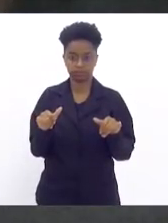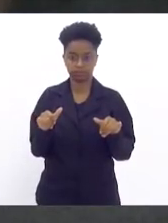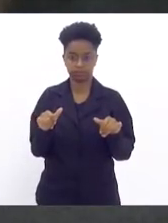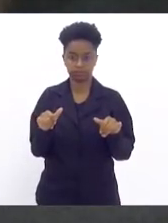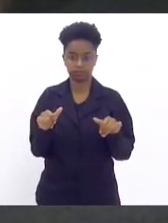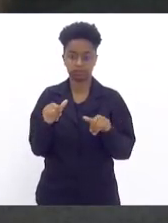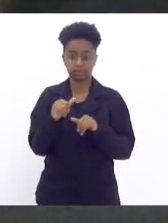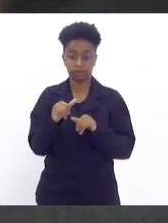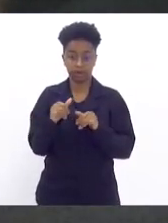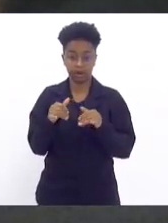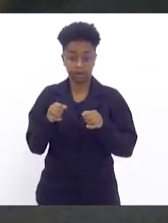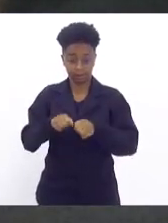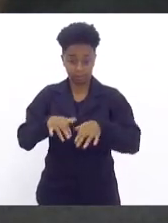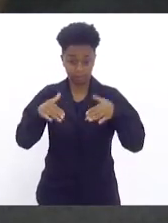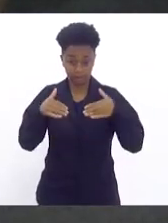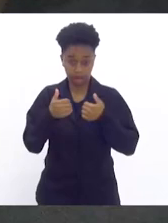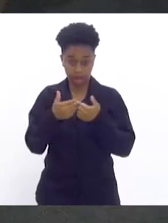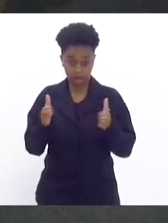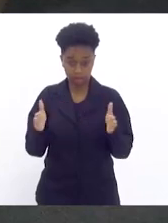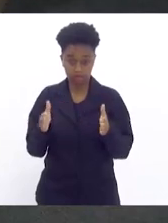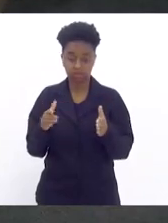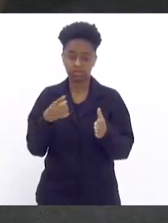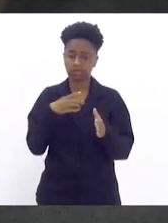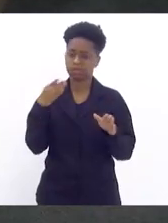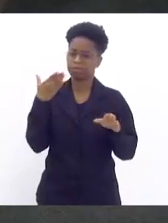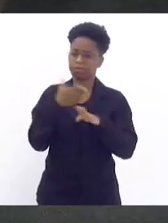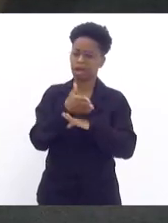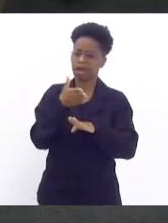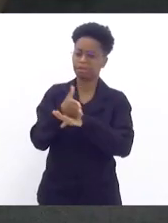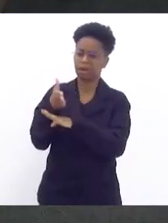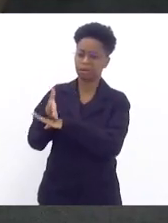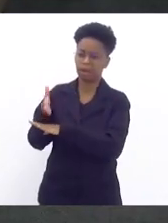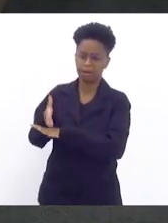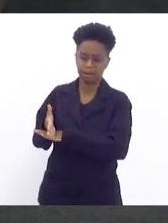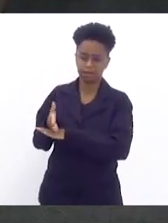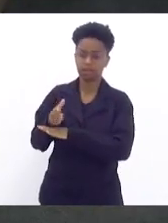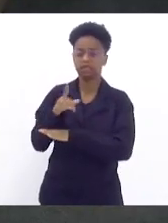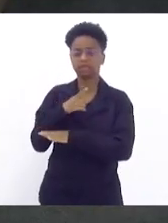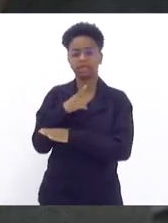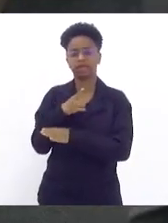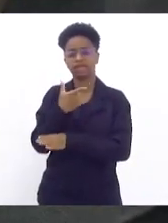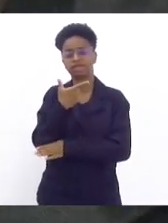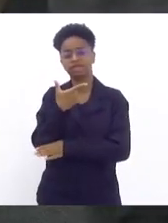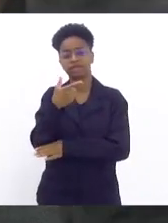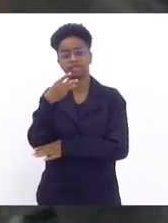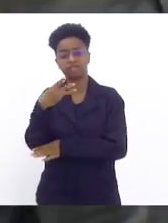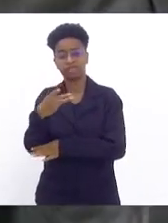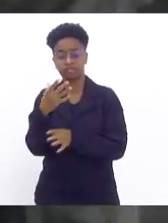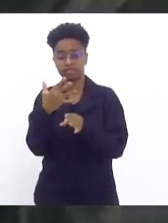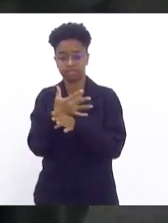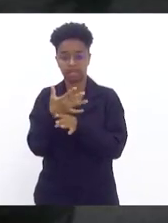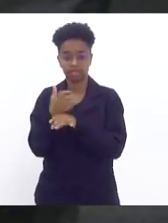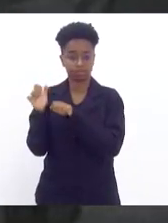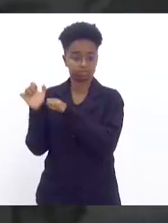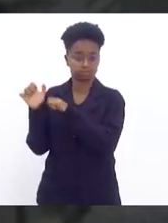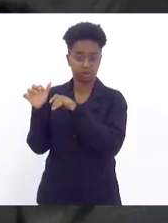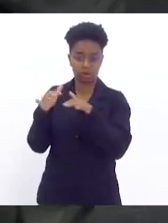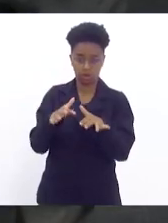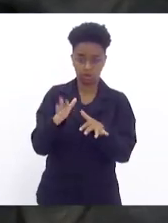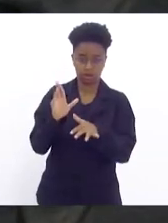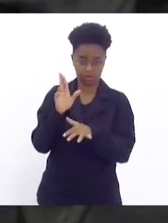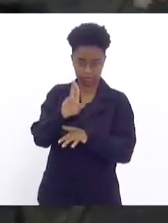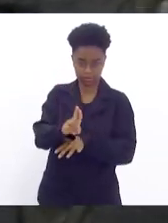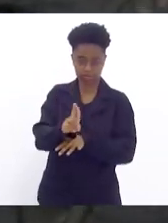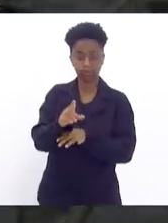audiência foi Teve muita participação nós contamos com a participação de 23 municípios teve